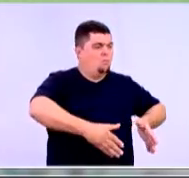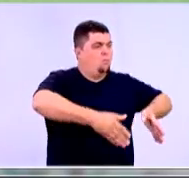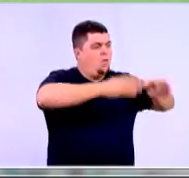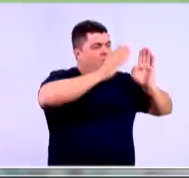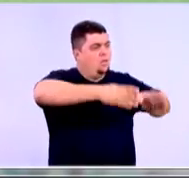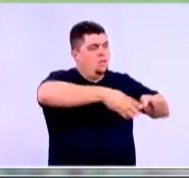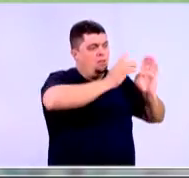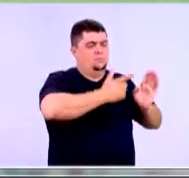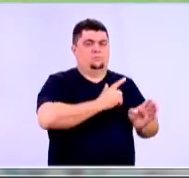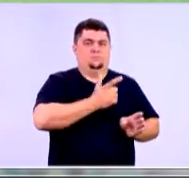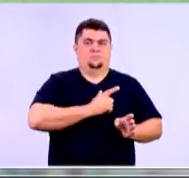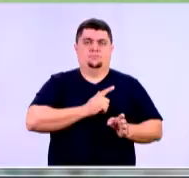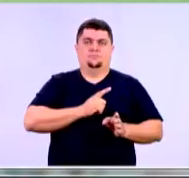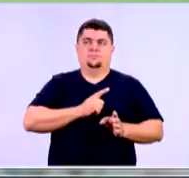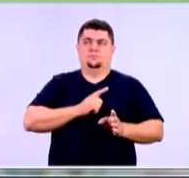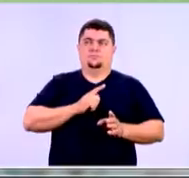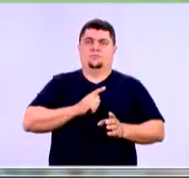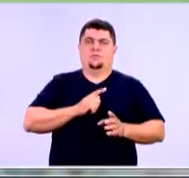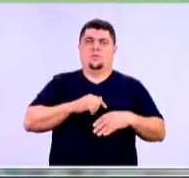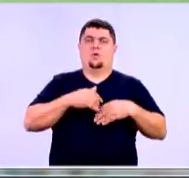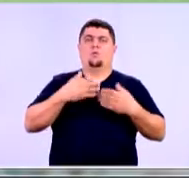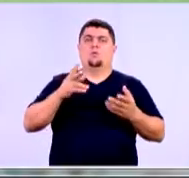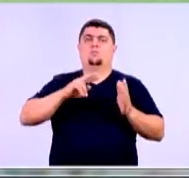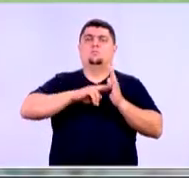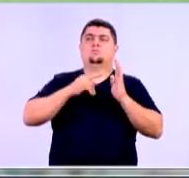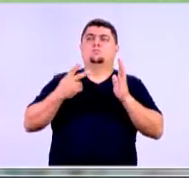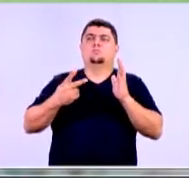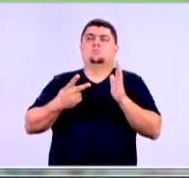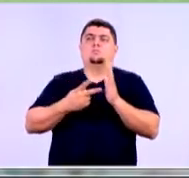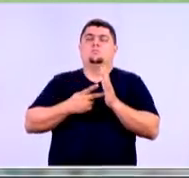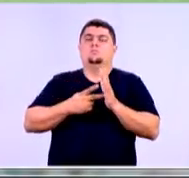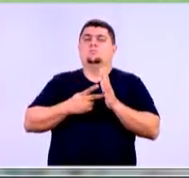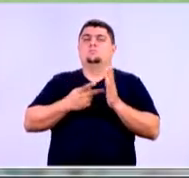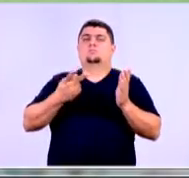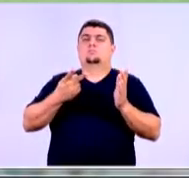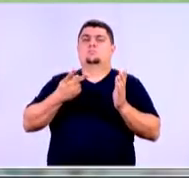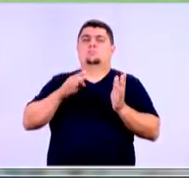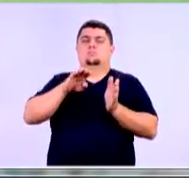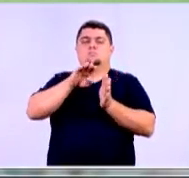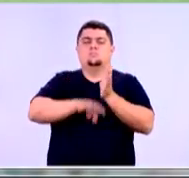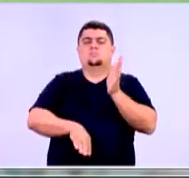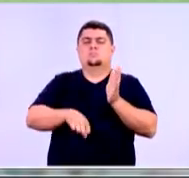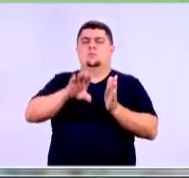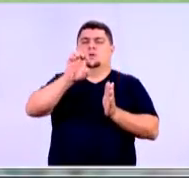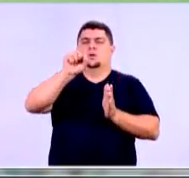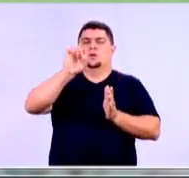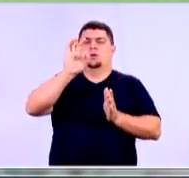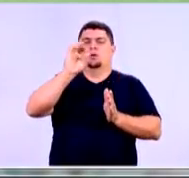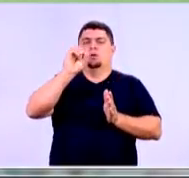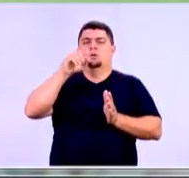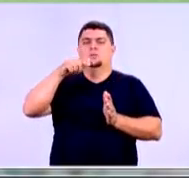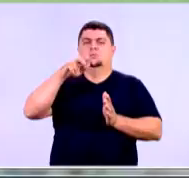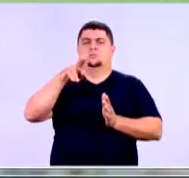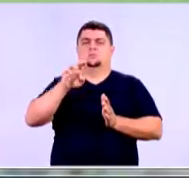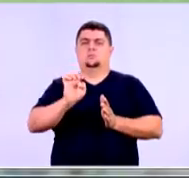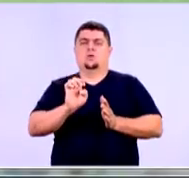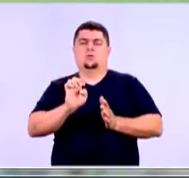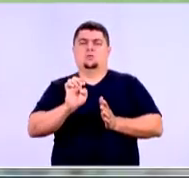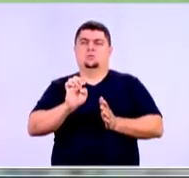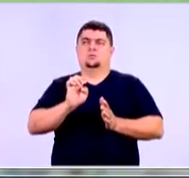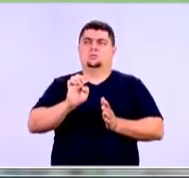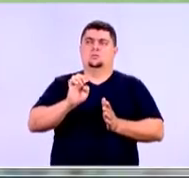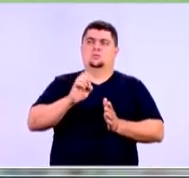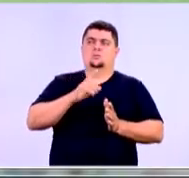calcular. Professor, qual seria o significado da gente diminuir o estoque? Está vendo que a gente está diminuindo esse estoque